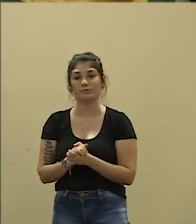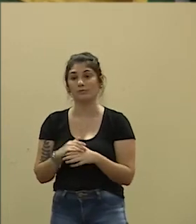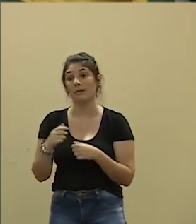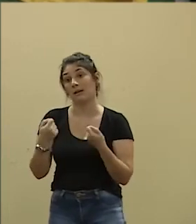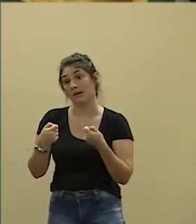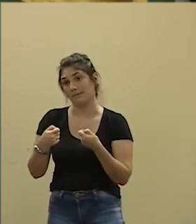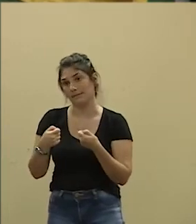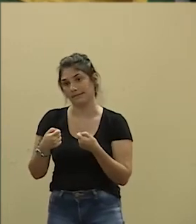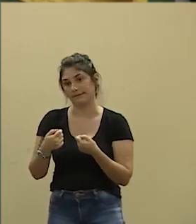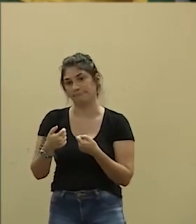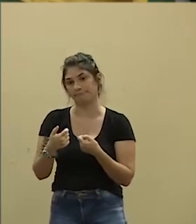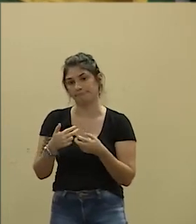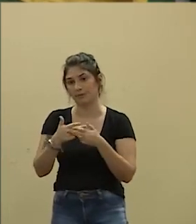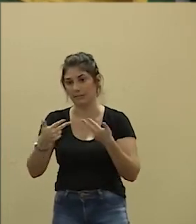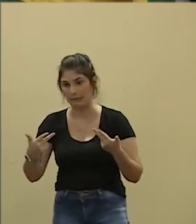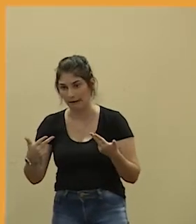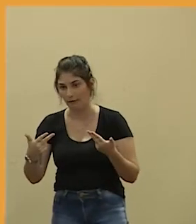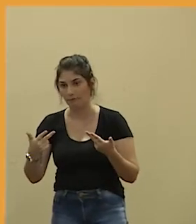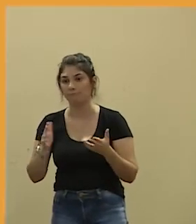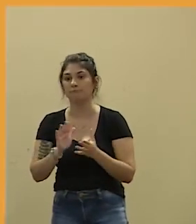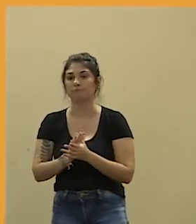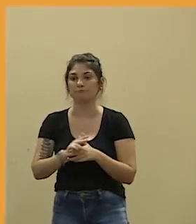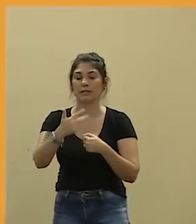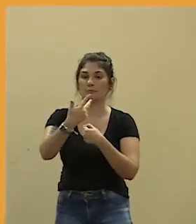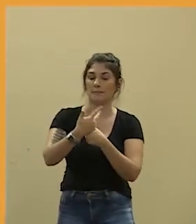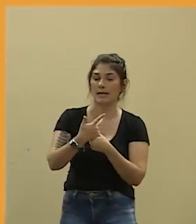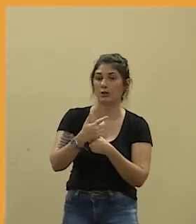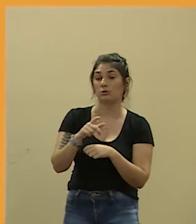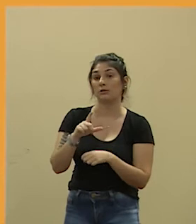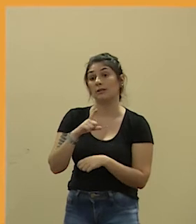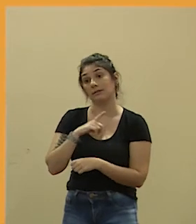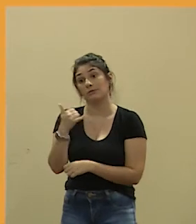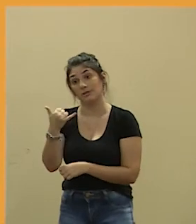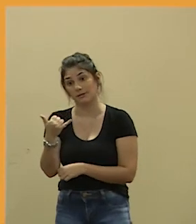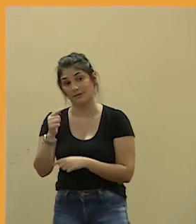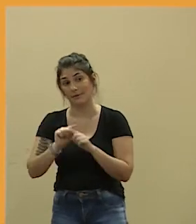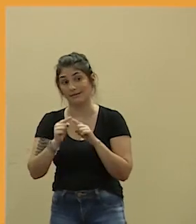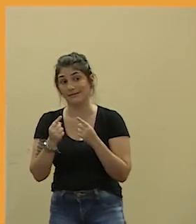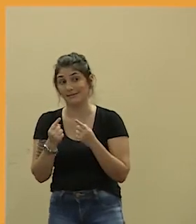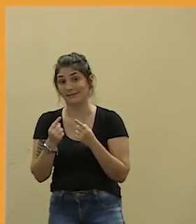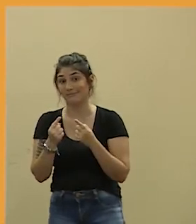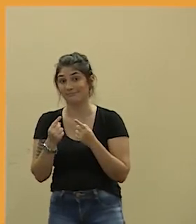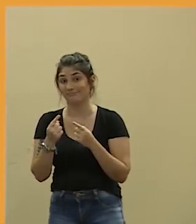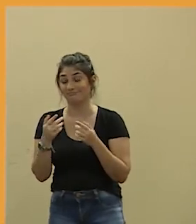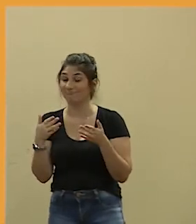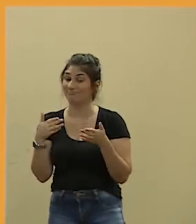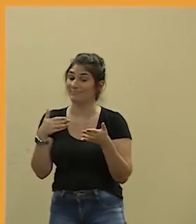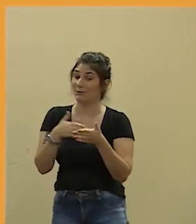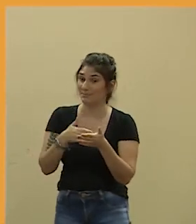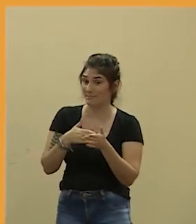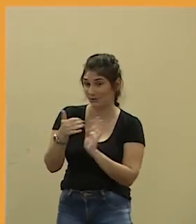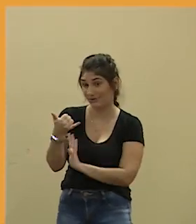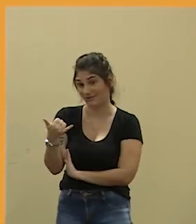equipamento né a câmera a mais a gente tem o celular é tem mas assim né tem as suas limitações enfim mas até